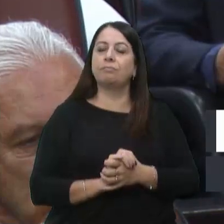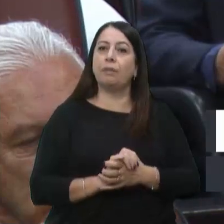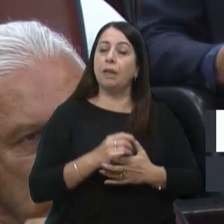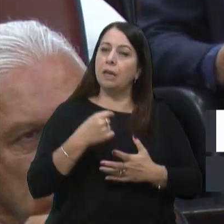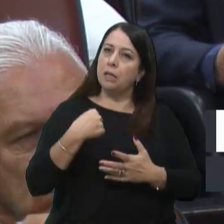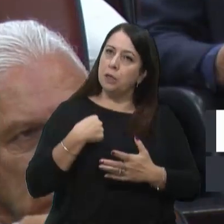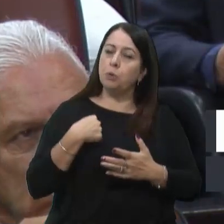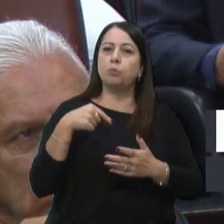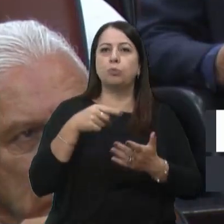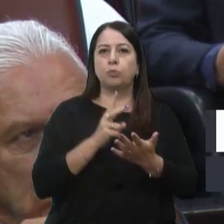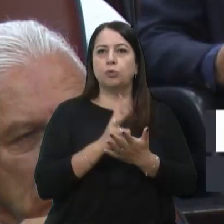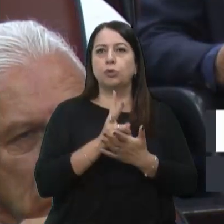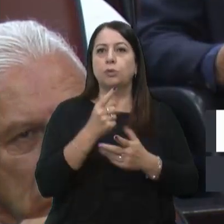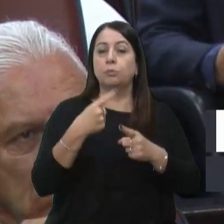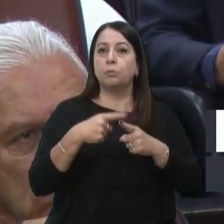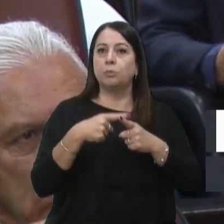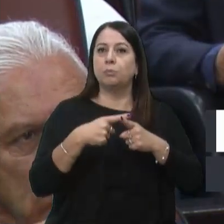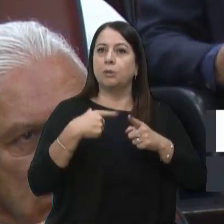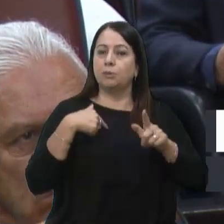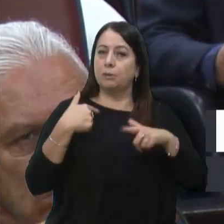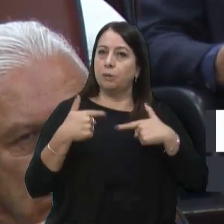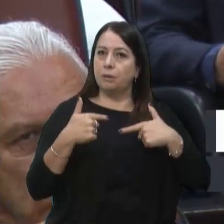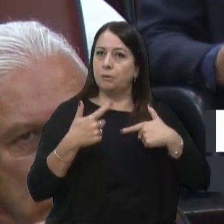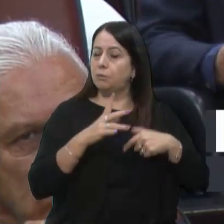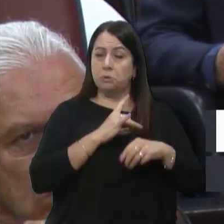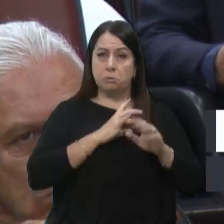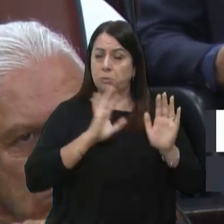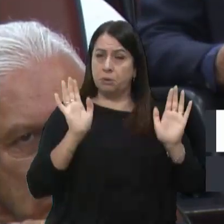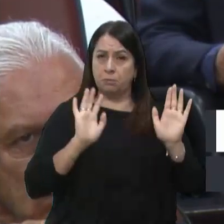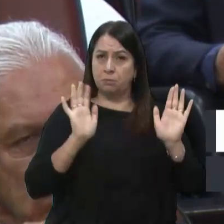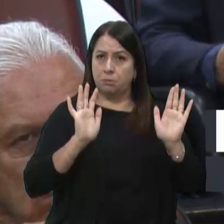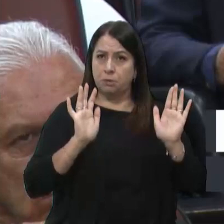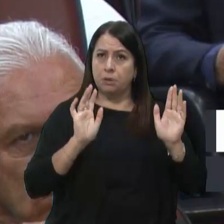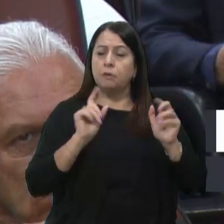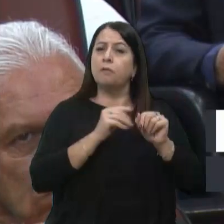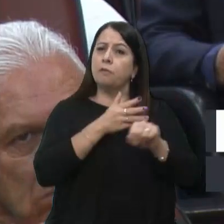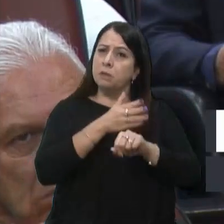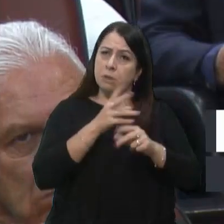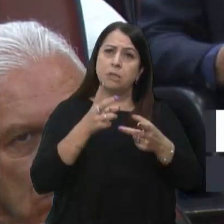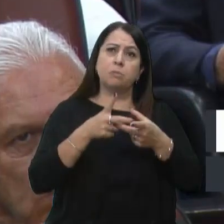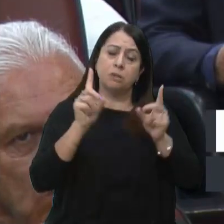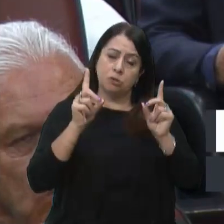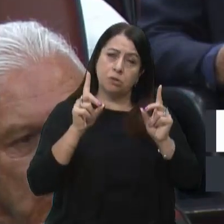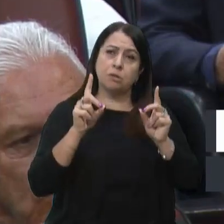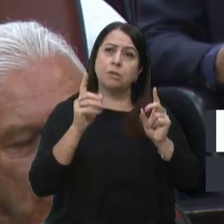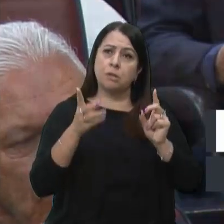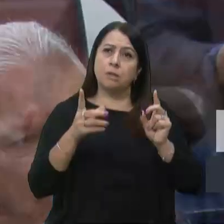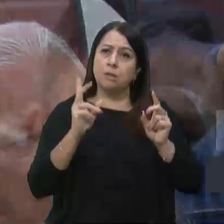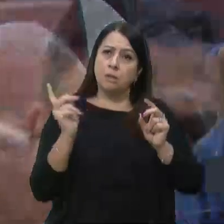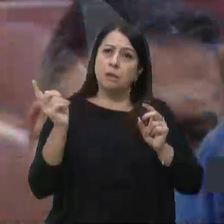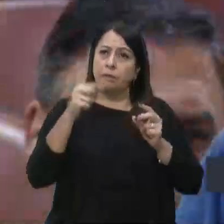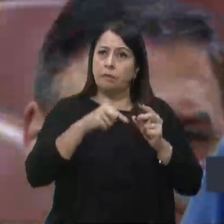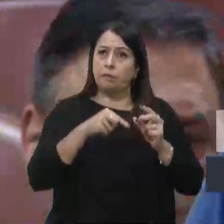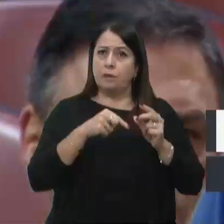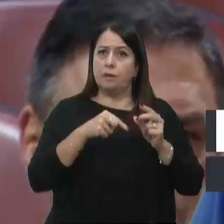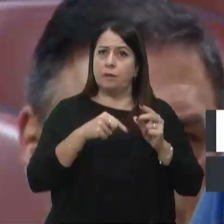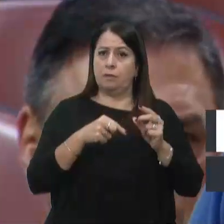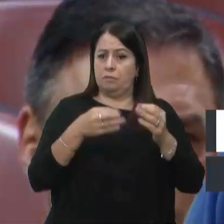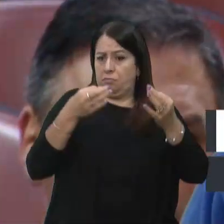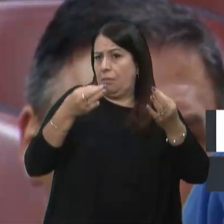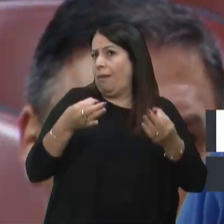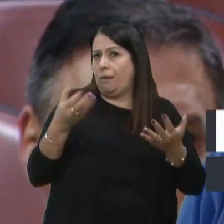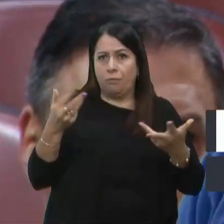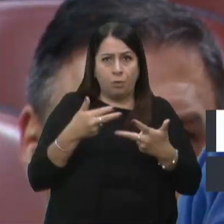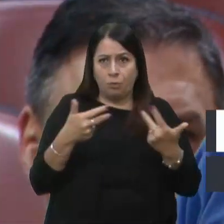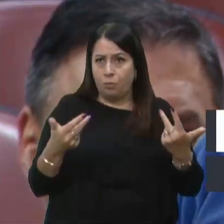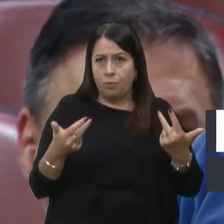eu continuei aqui porque porque eu tenho trabalho então não tenho medo então faz parte da Democracia agora tem que vir com consistência